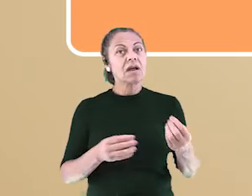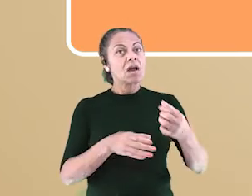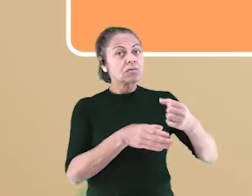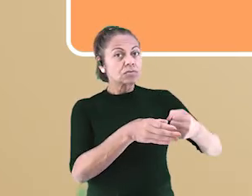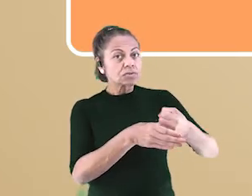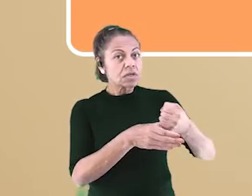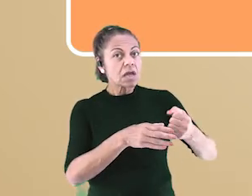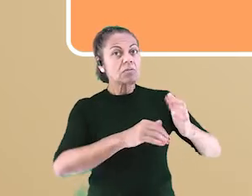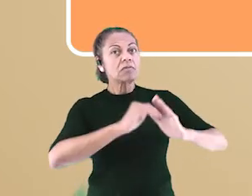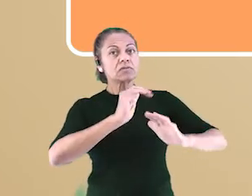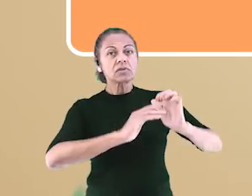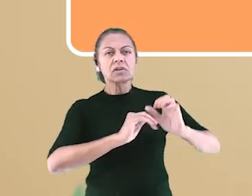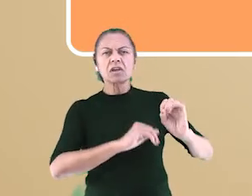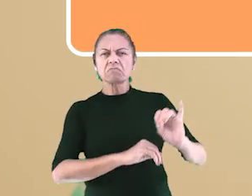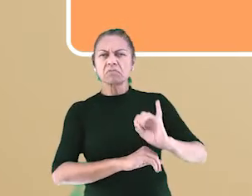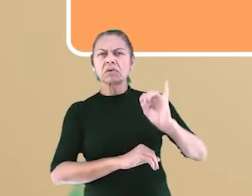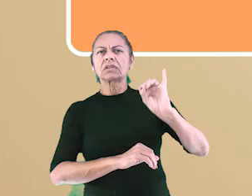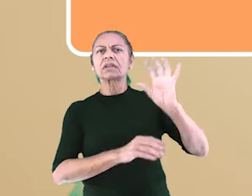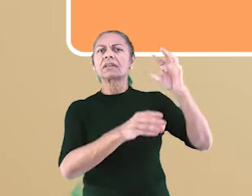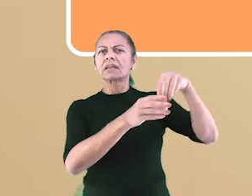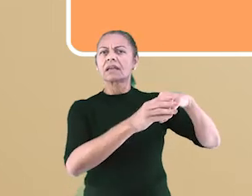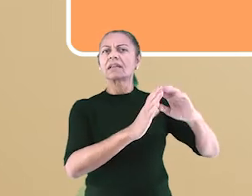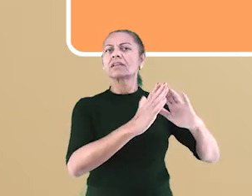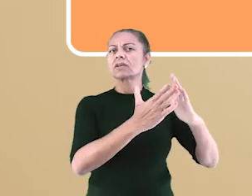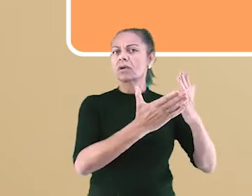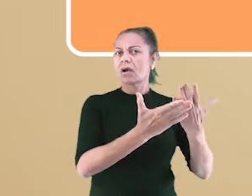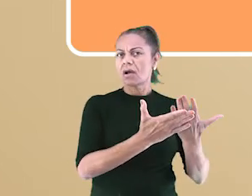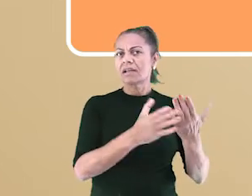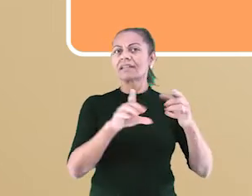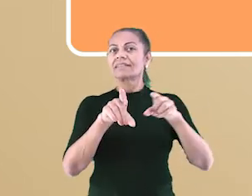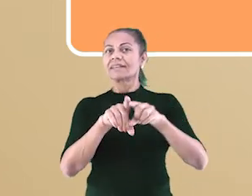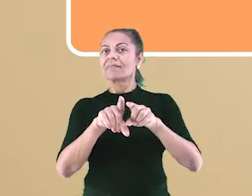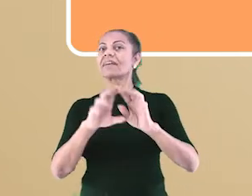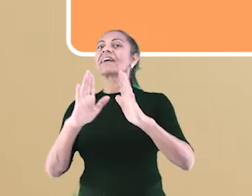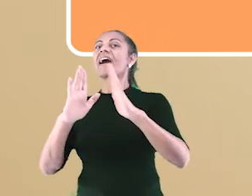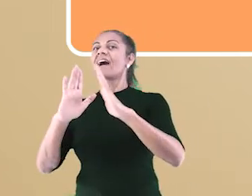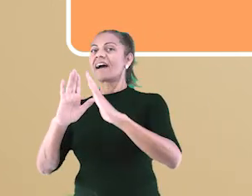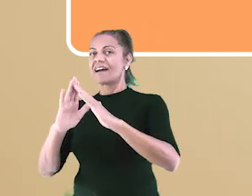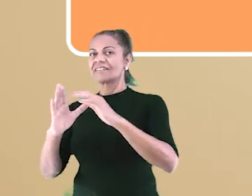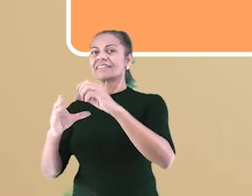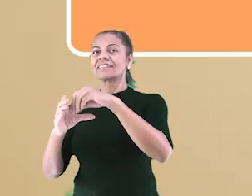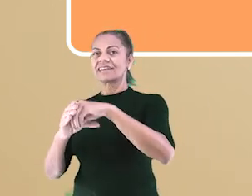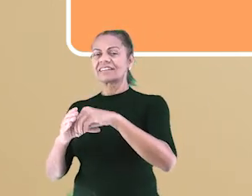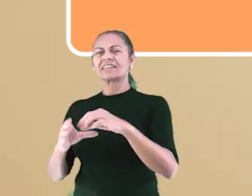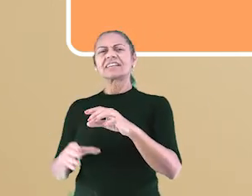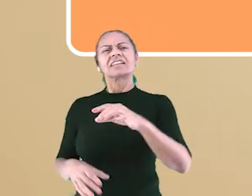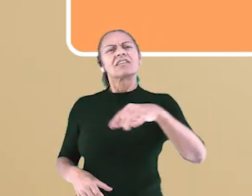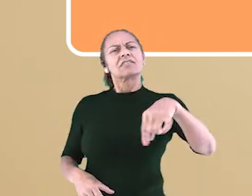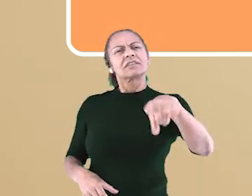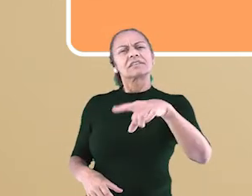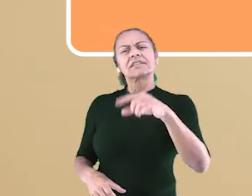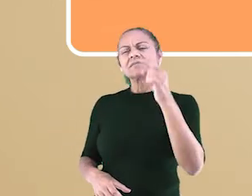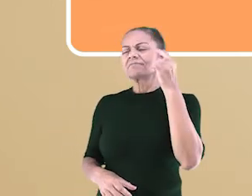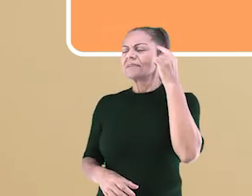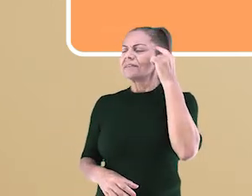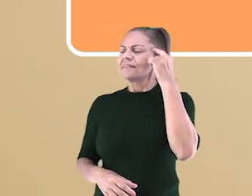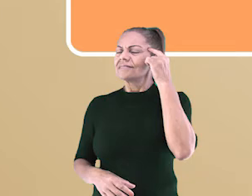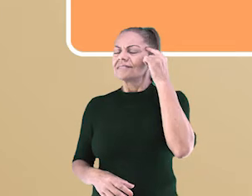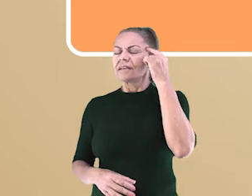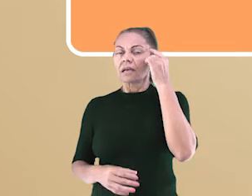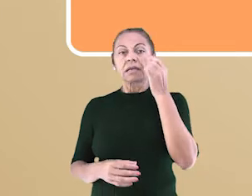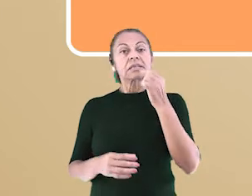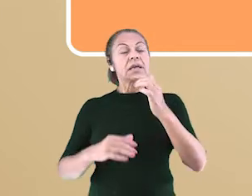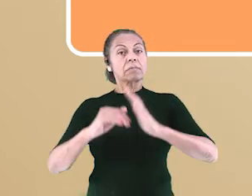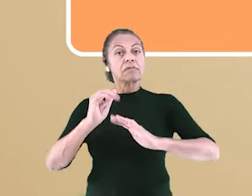pessoas. Esse papel é muito importante e é importante dentro da escola e também nas nossas casas. Pensa aí em